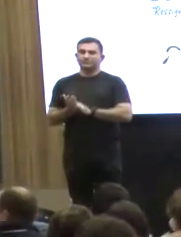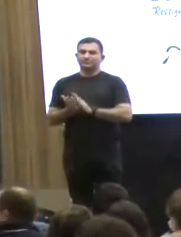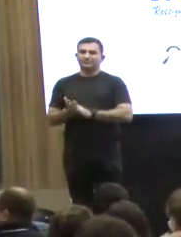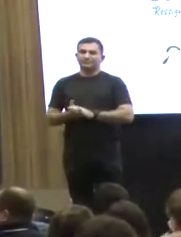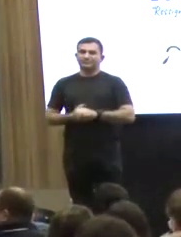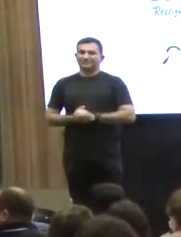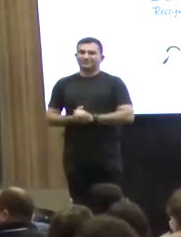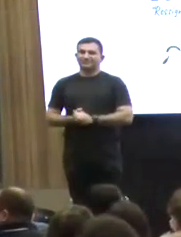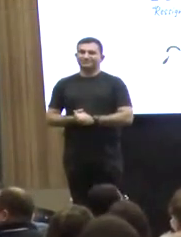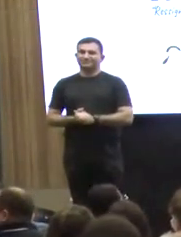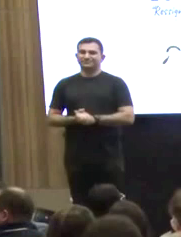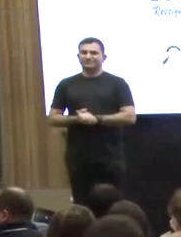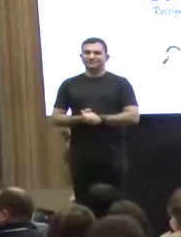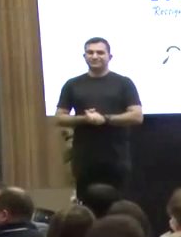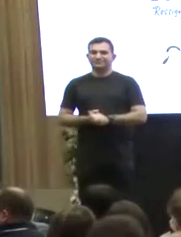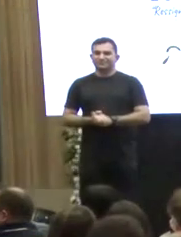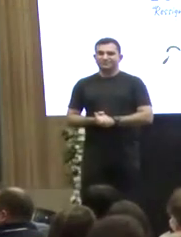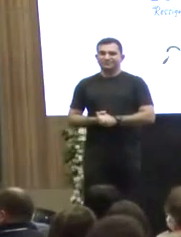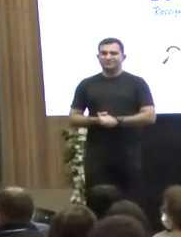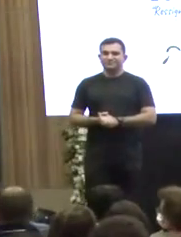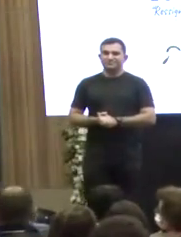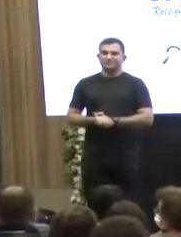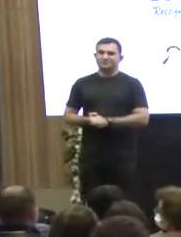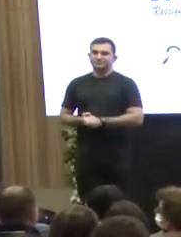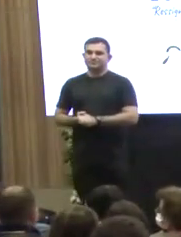professor, ou as políticas de Estado?